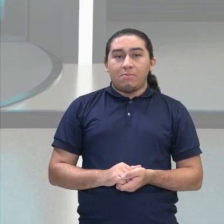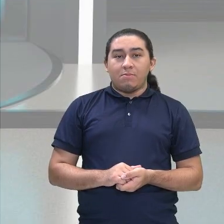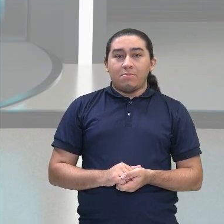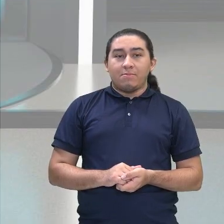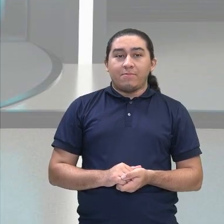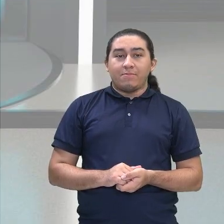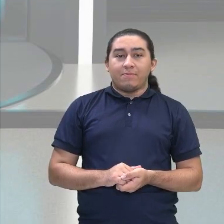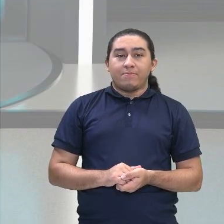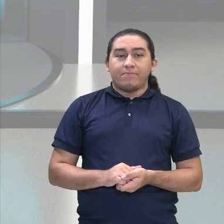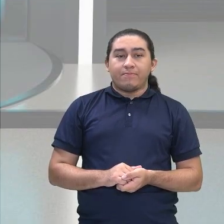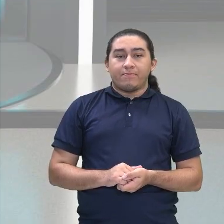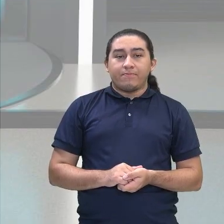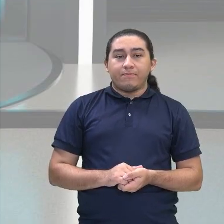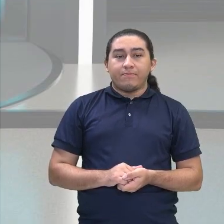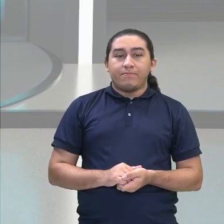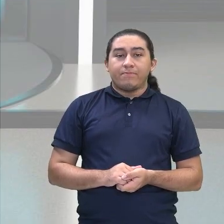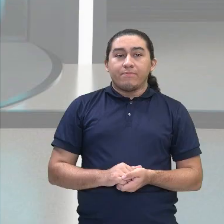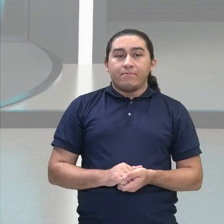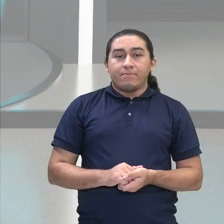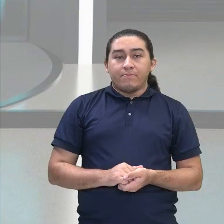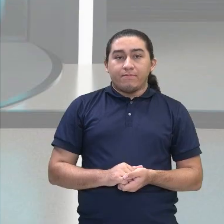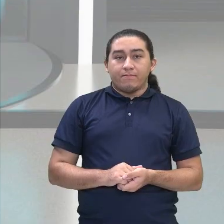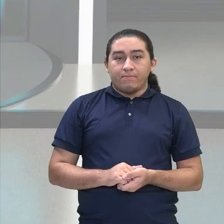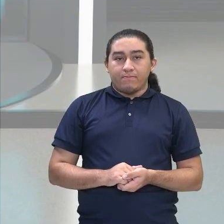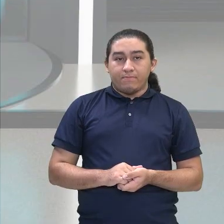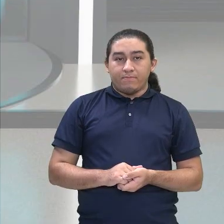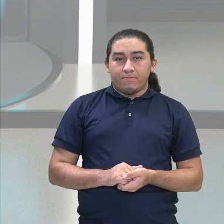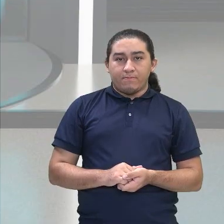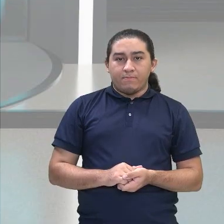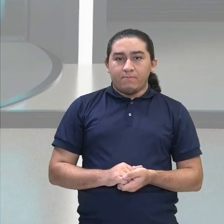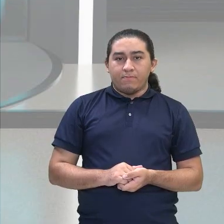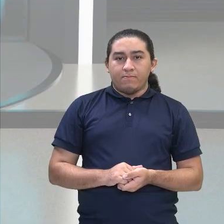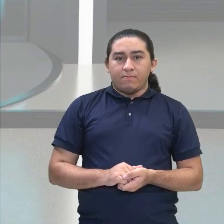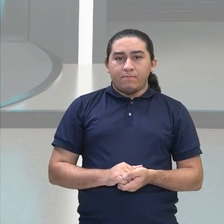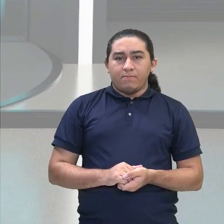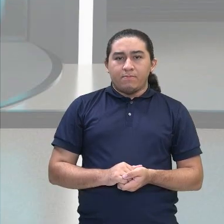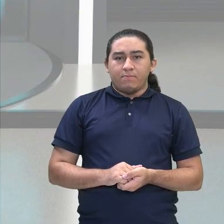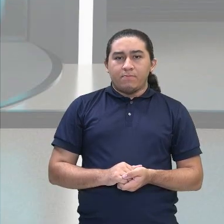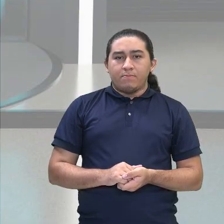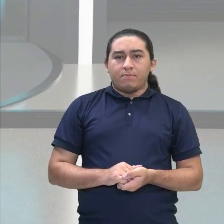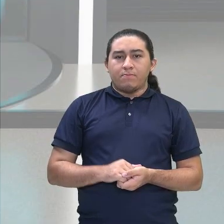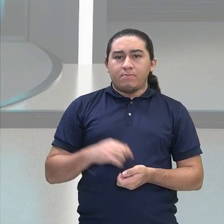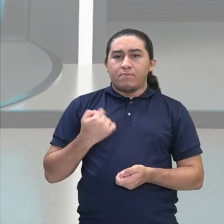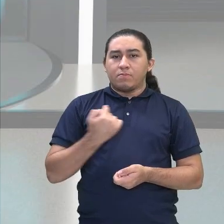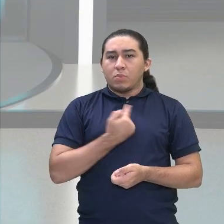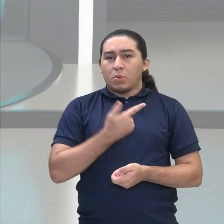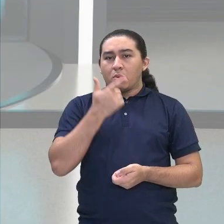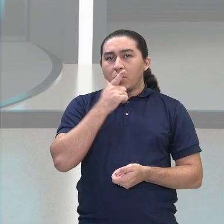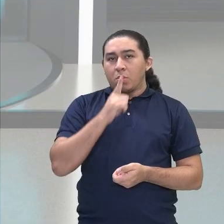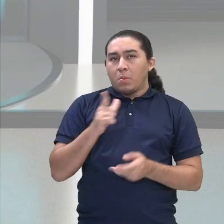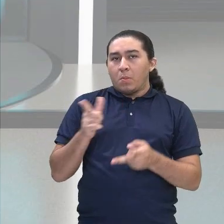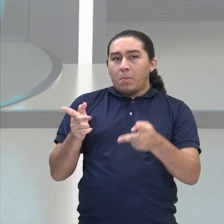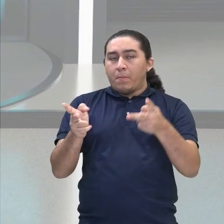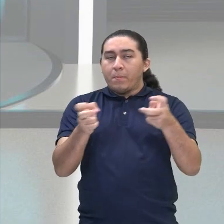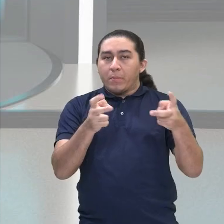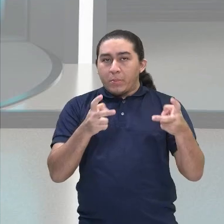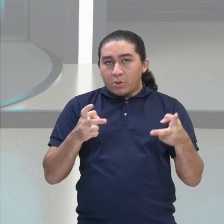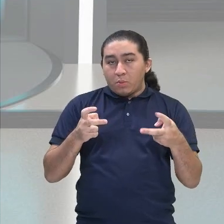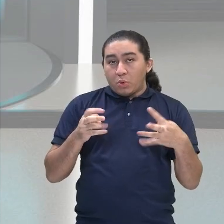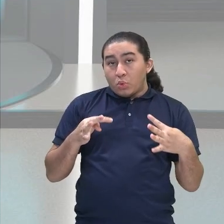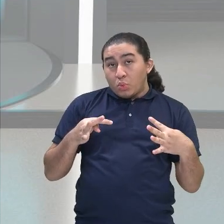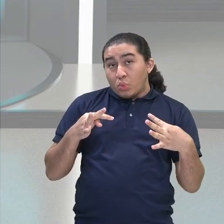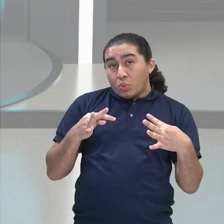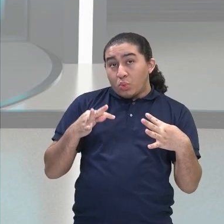a gente consegue enxergar que tudo isso nos mostra um olhar das possibilidades do